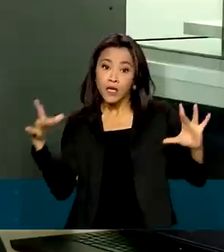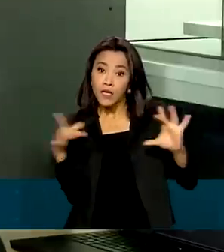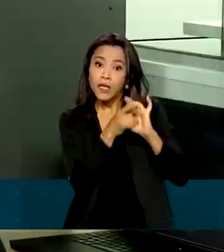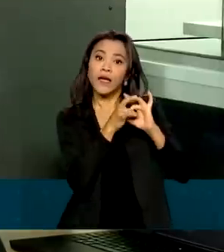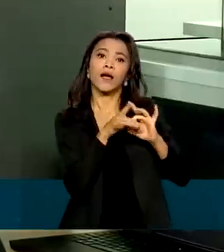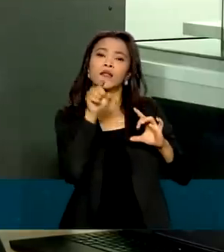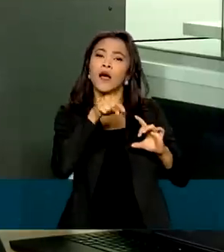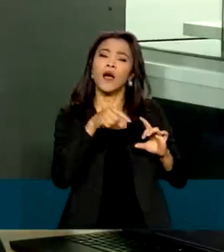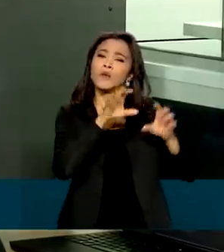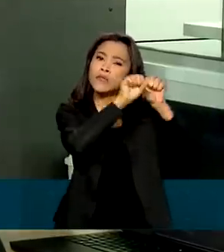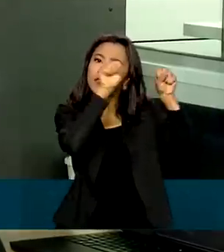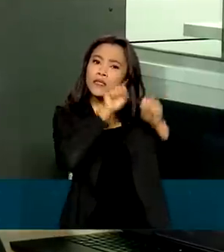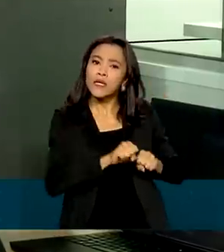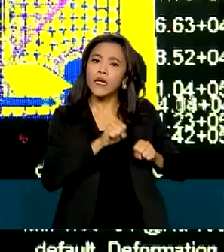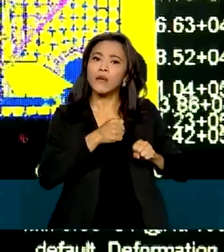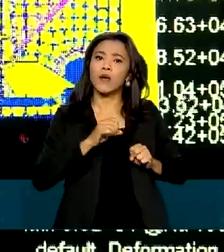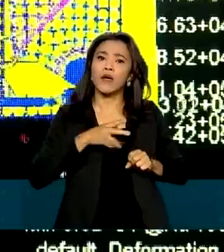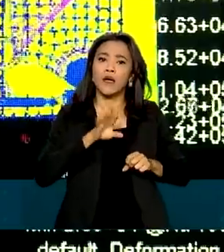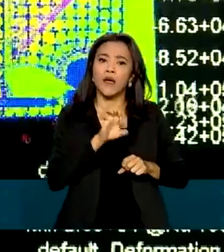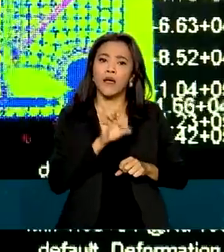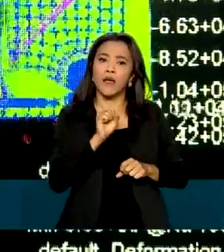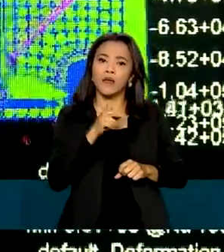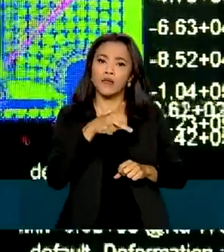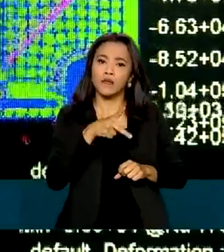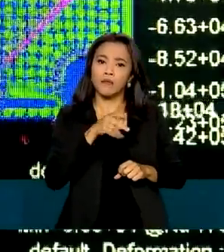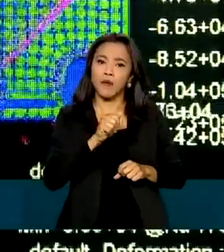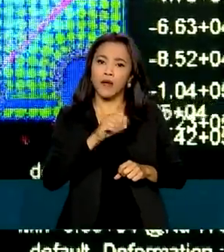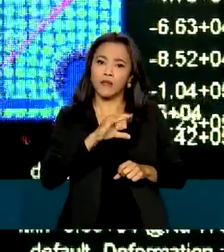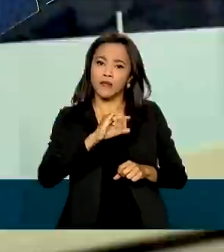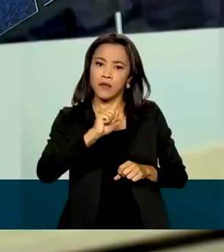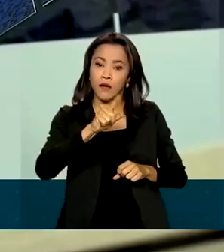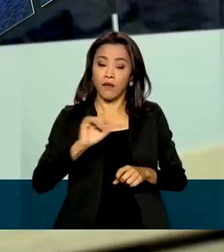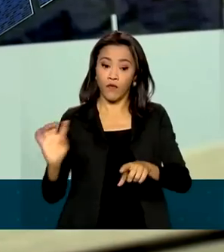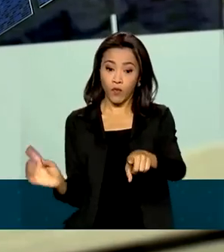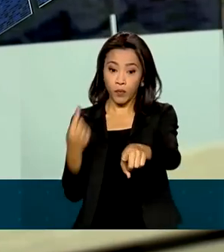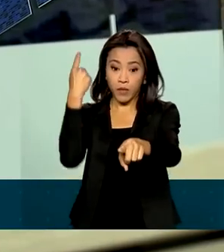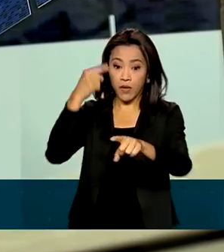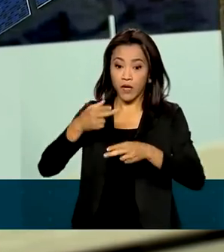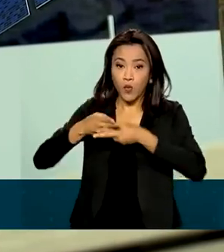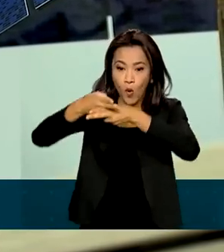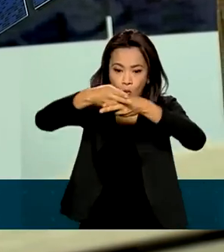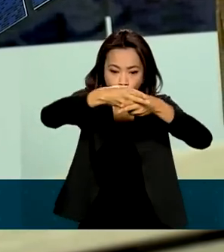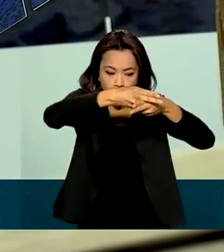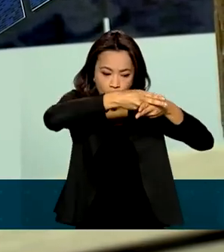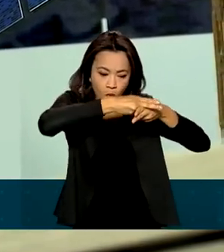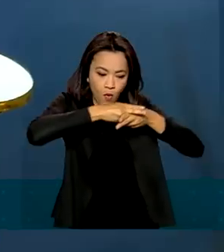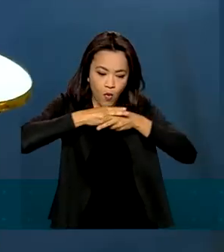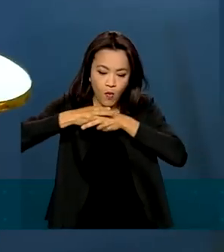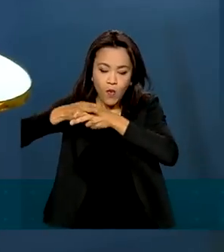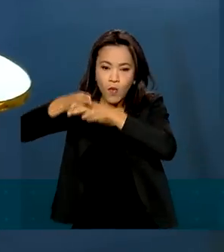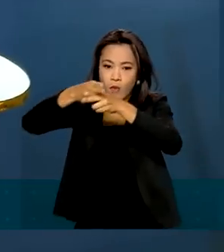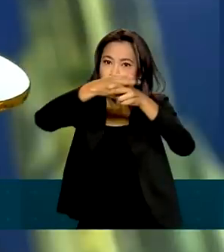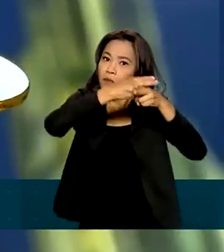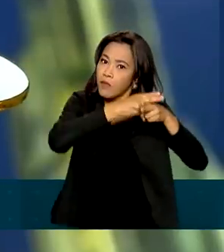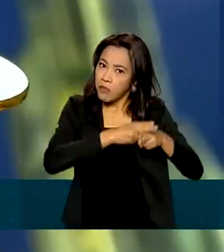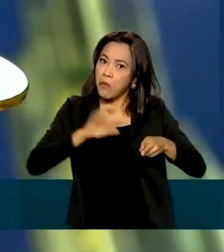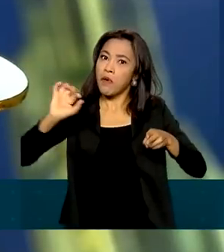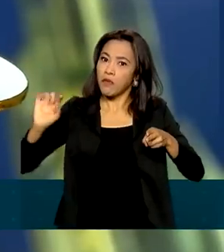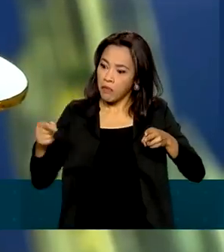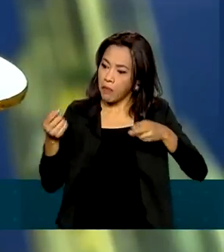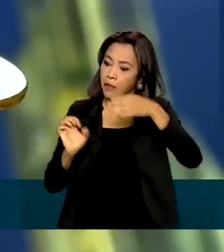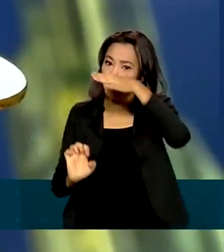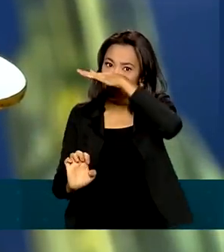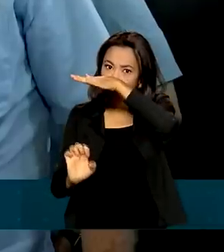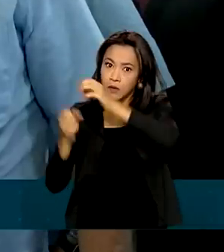espaciais. O empreendimento foi responsável, por exemplo, pelo primeiro satélite projetado integralmente por uma